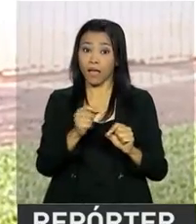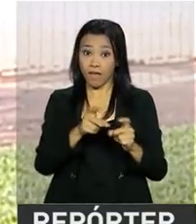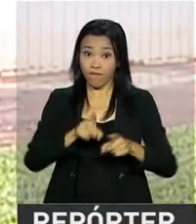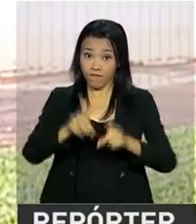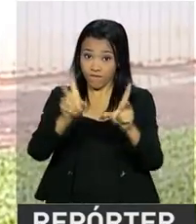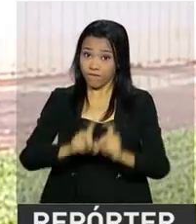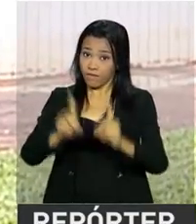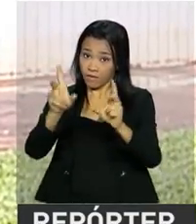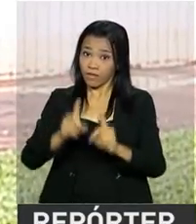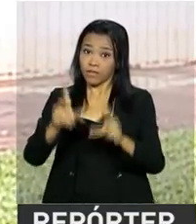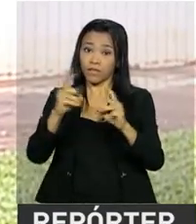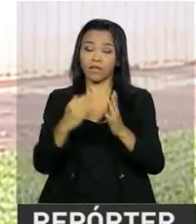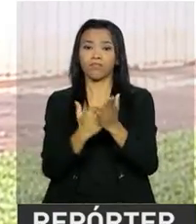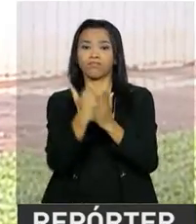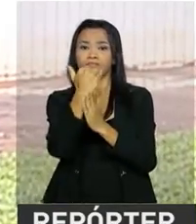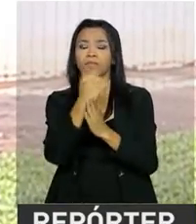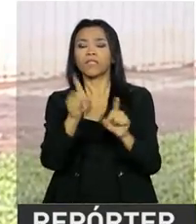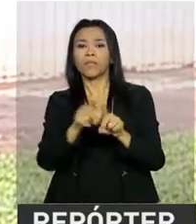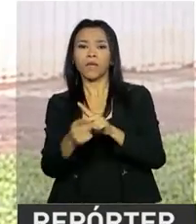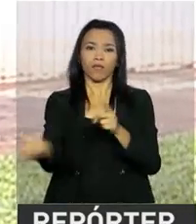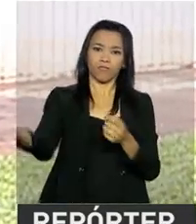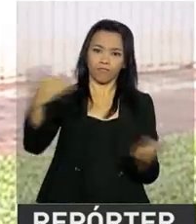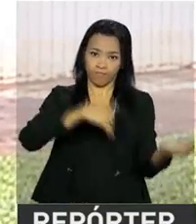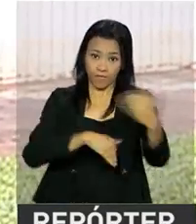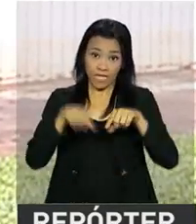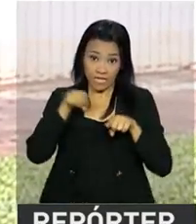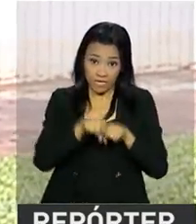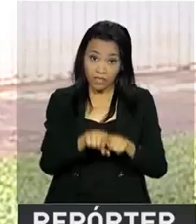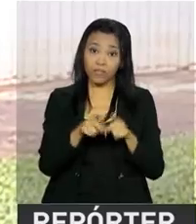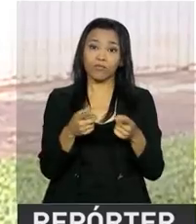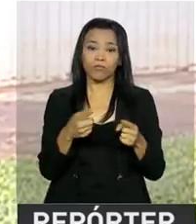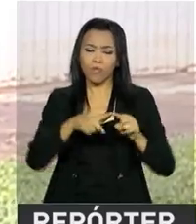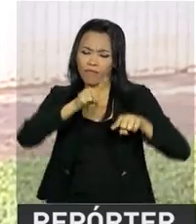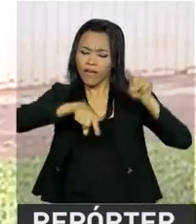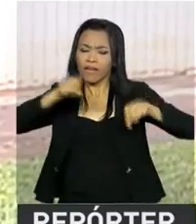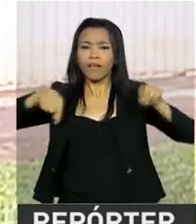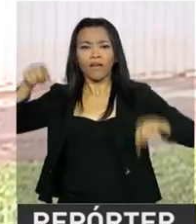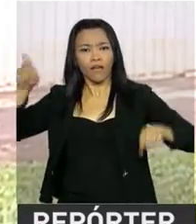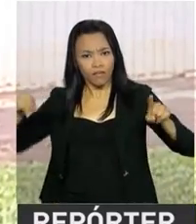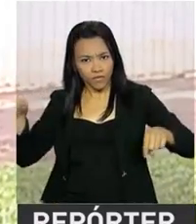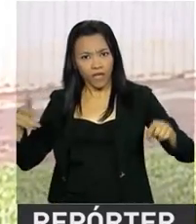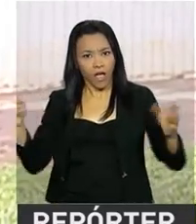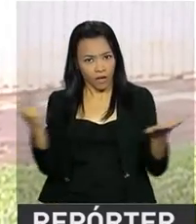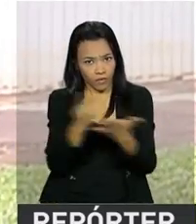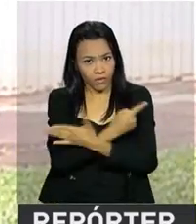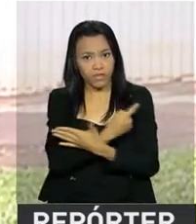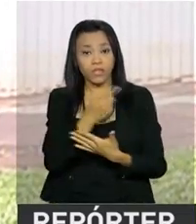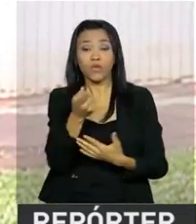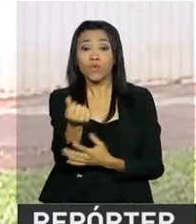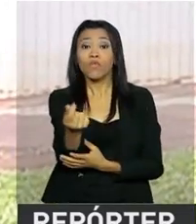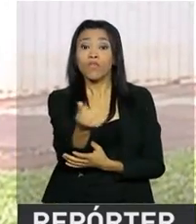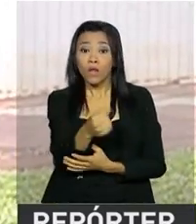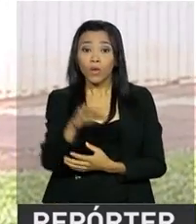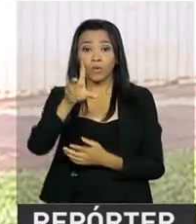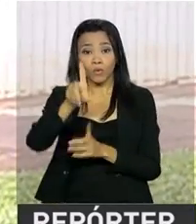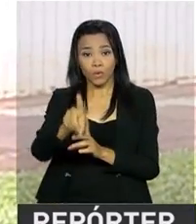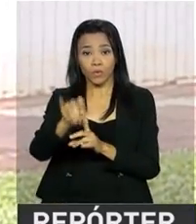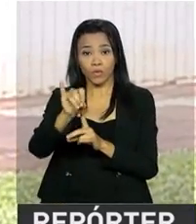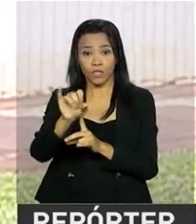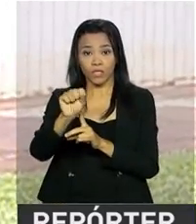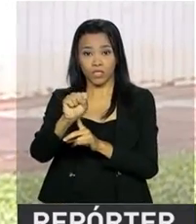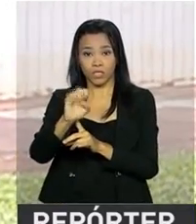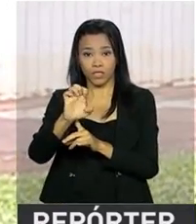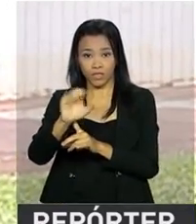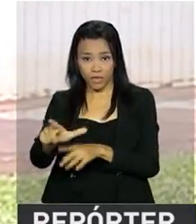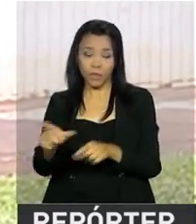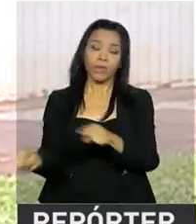e exportação. Essas variáveis justificaram uma correção maior nos preços do diesel que na gasolina. Pelo